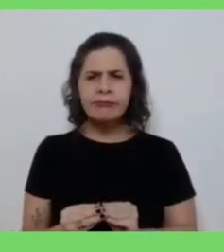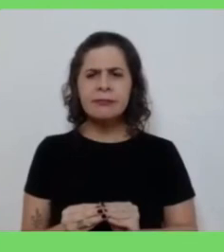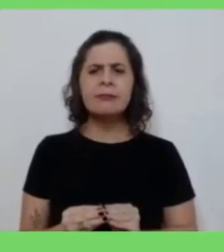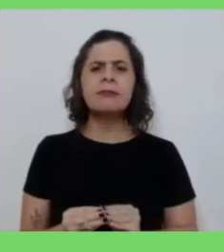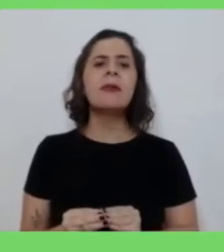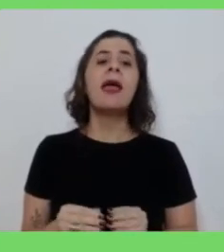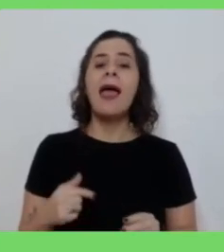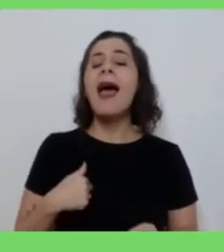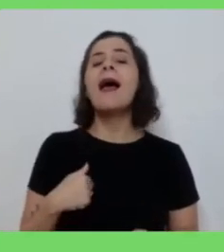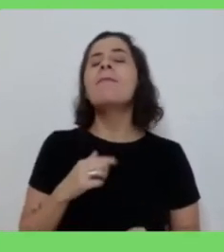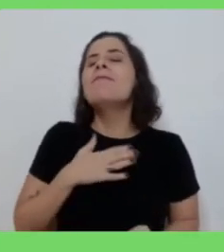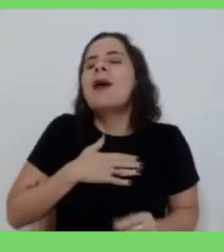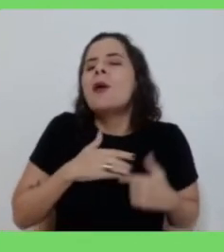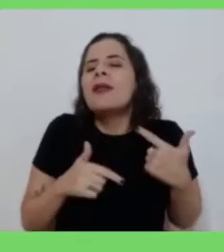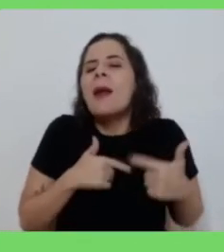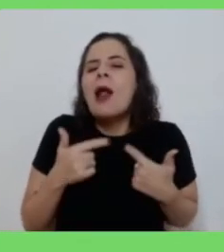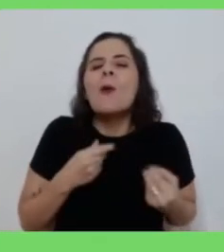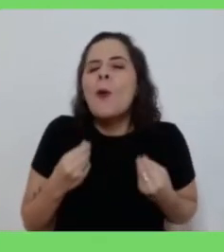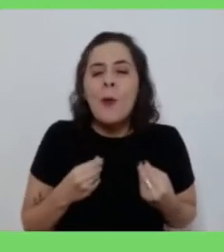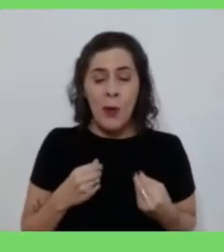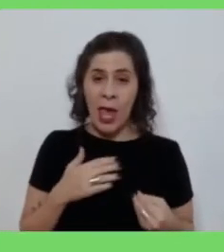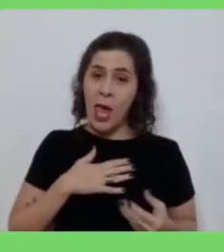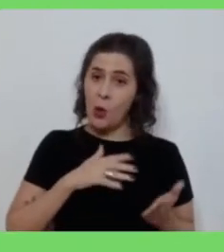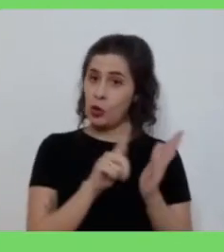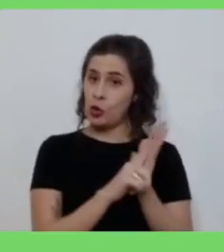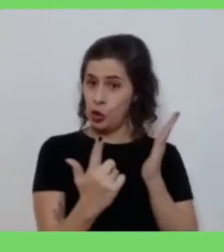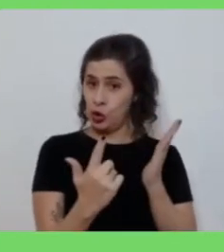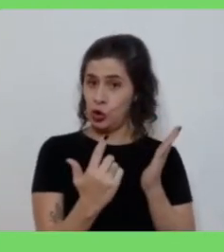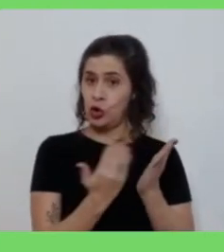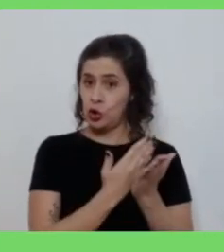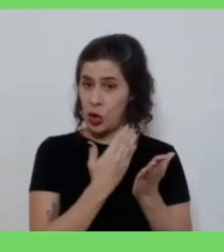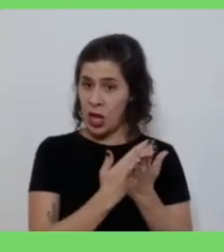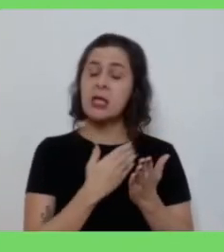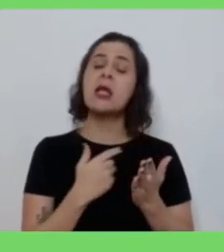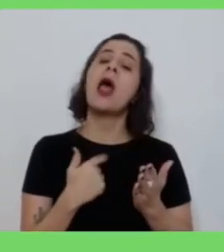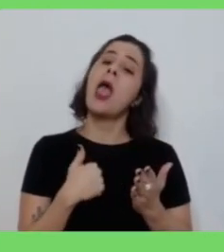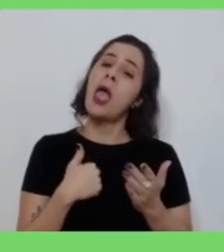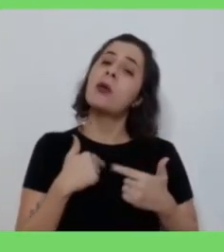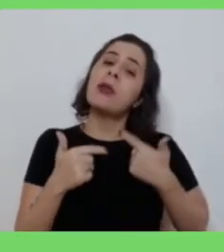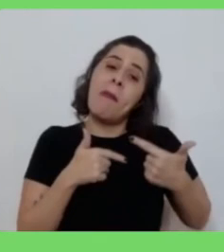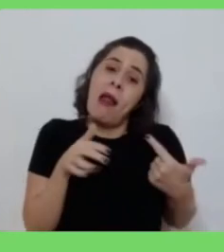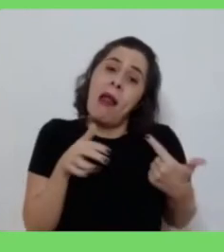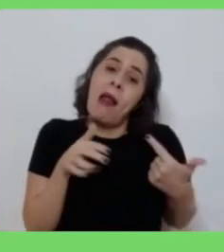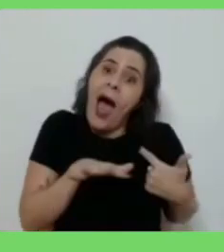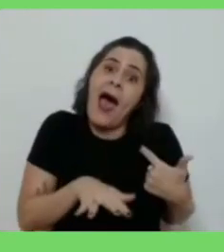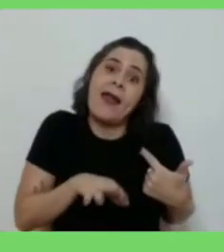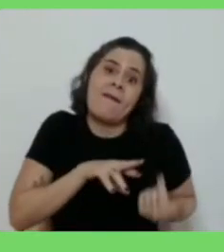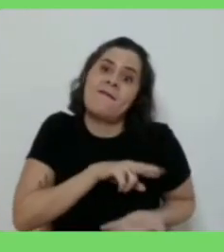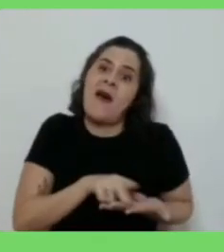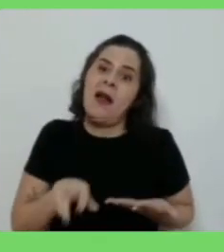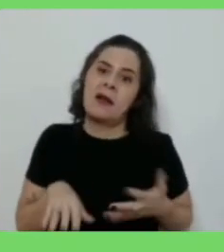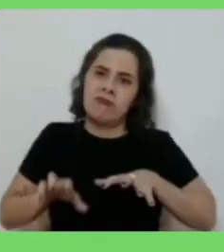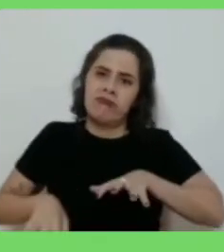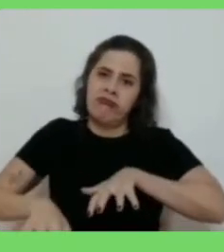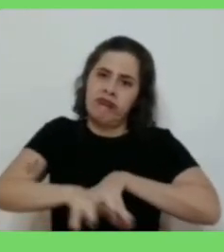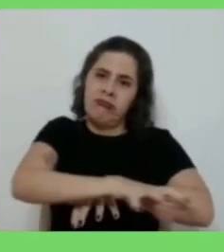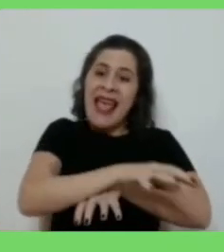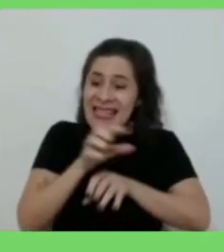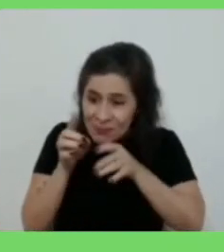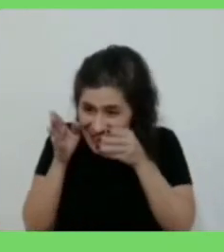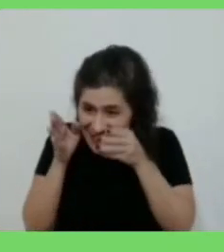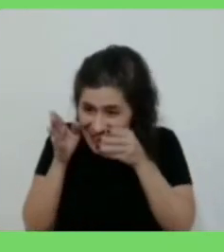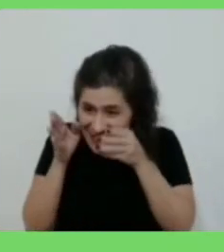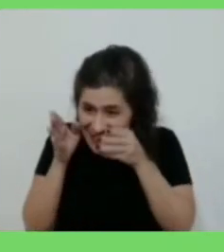pouco do meu trabalho eu sou um Jornalista que cobre diferentes setores eu eu sou especializado sim em games e tecnologia mesmo